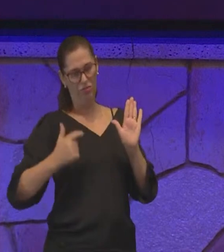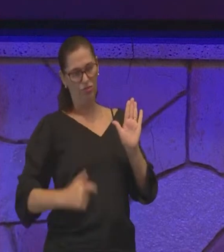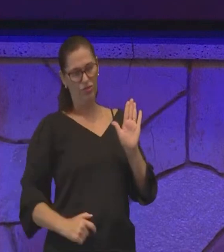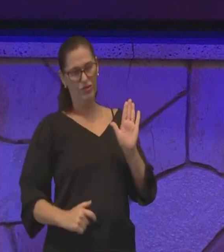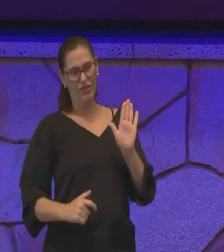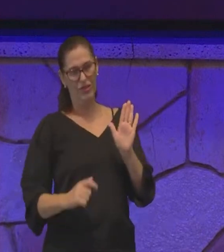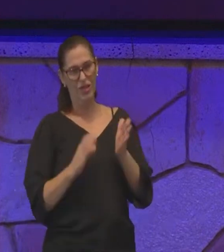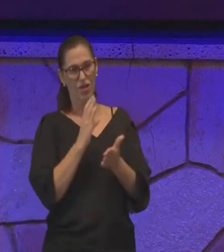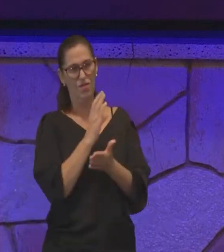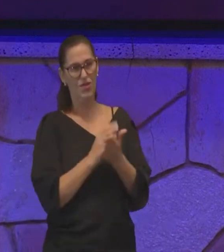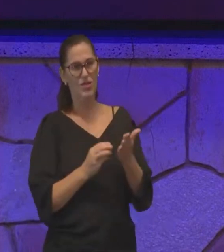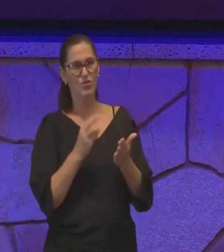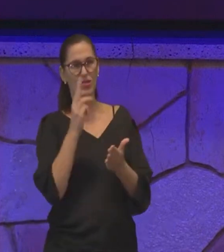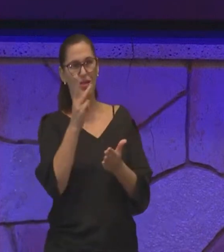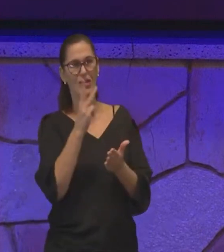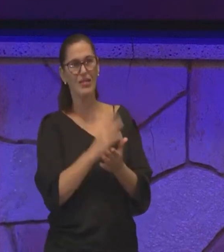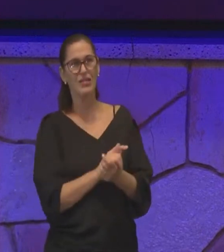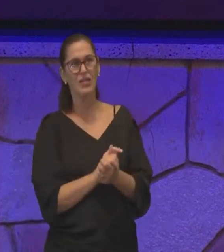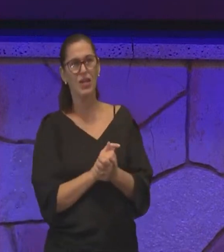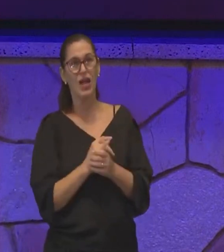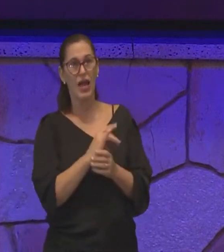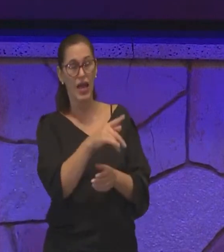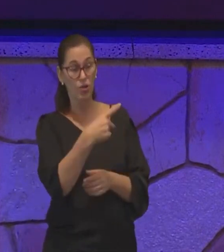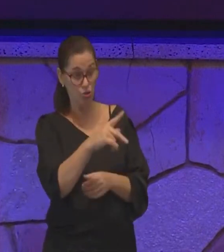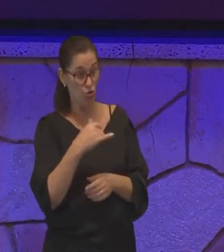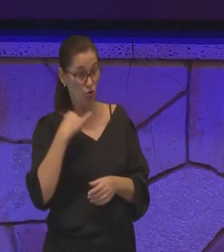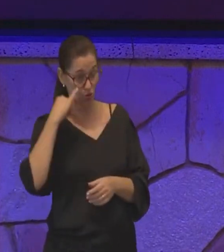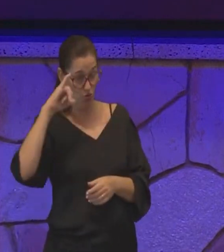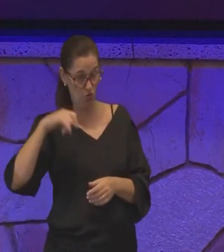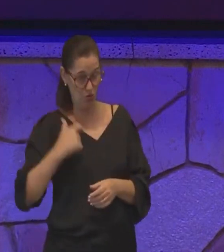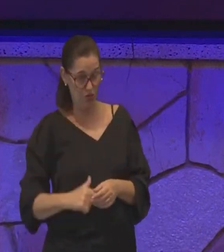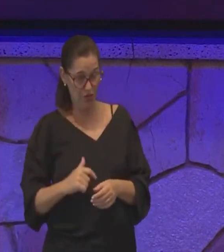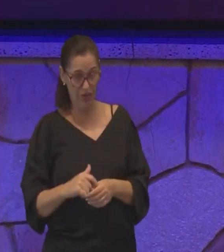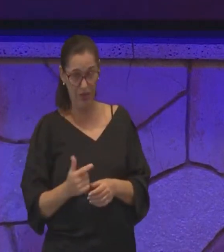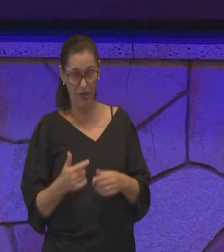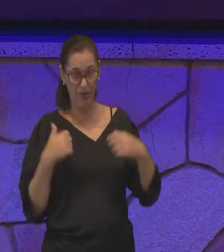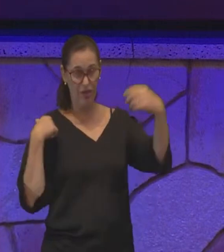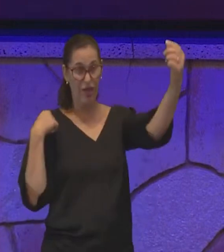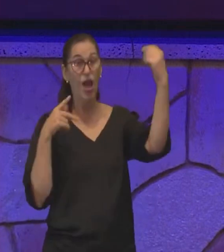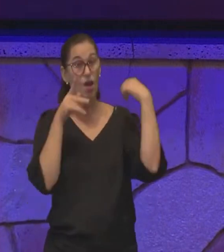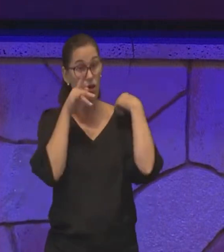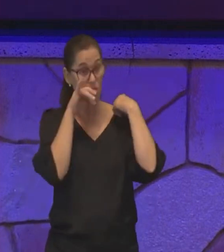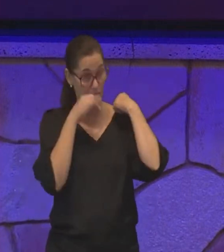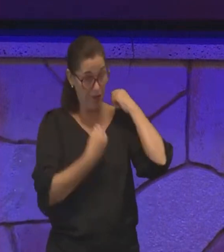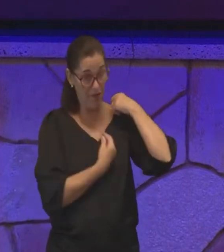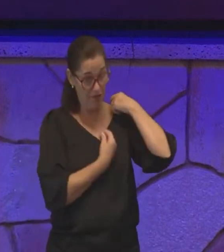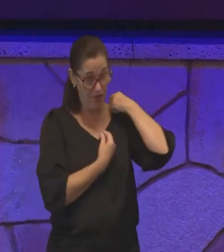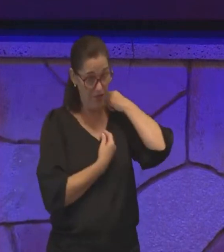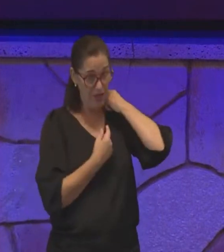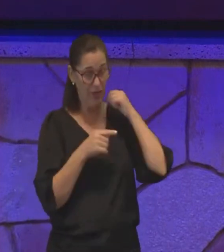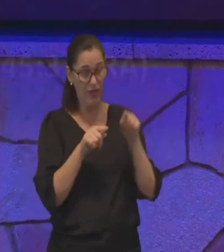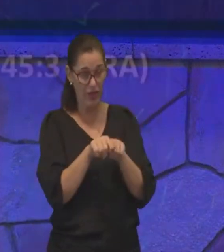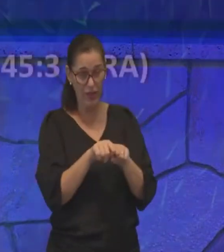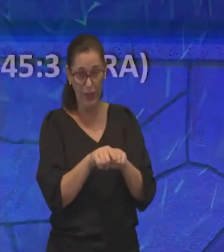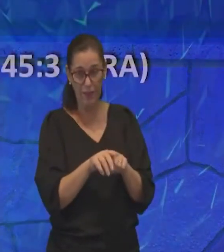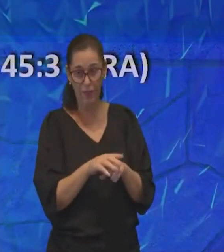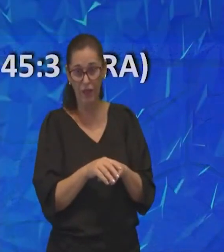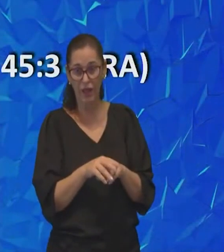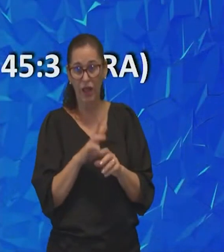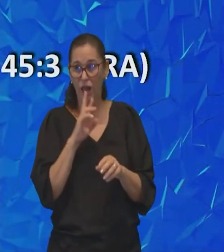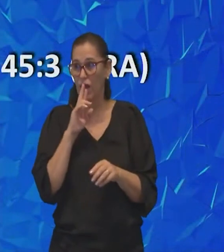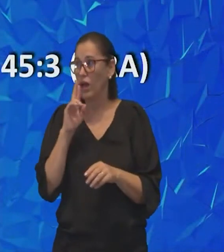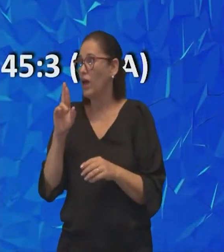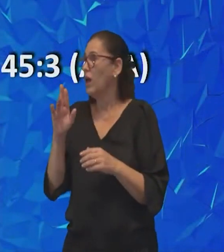de número 3. Disse a seus irmãos: eu sou José. Vive ainda meu pai? E seus irmãos não lhe puderam responder,